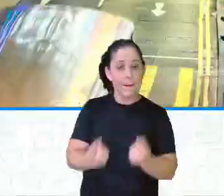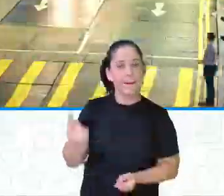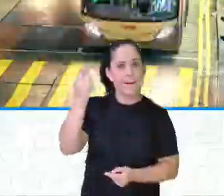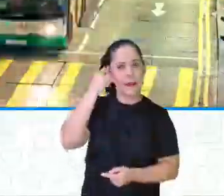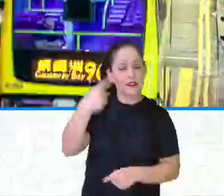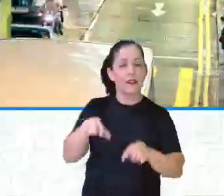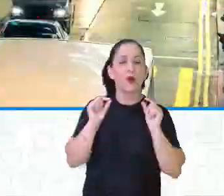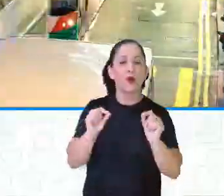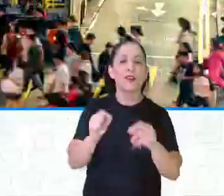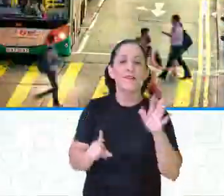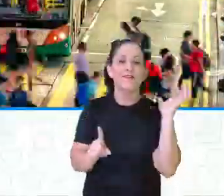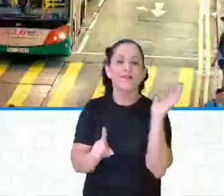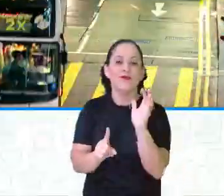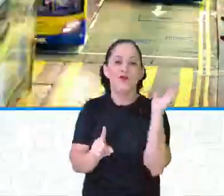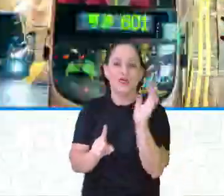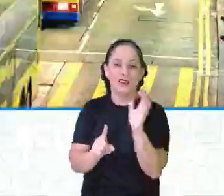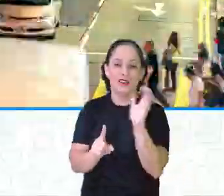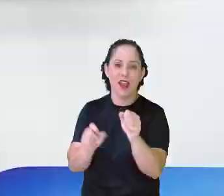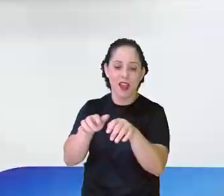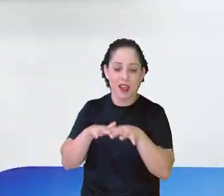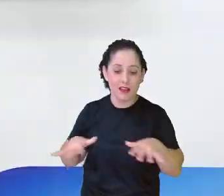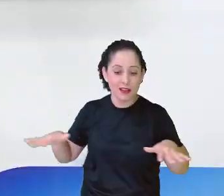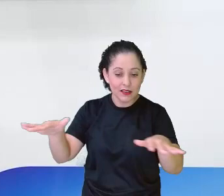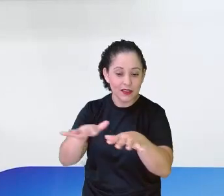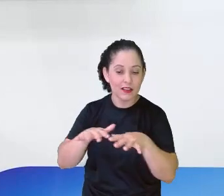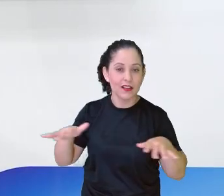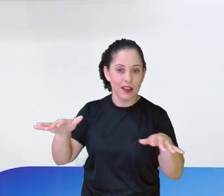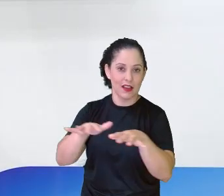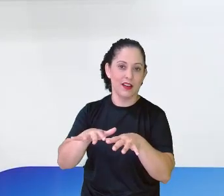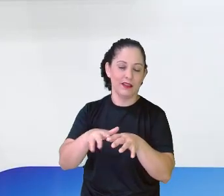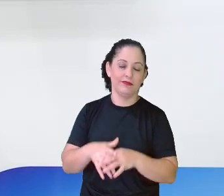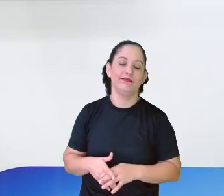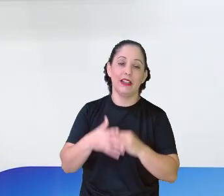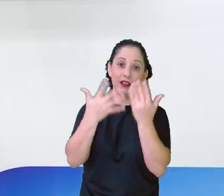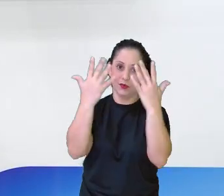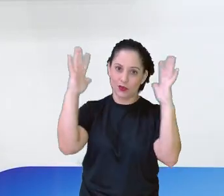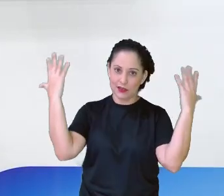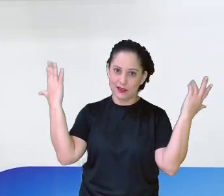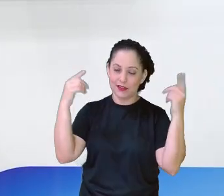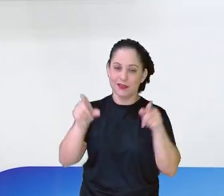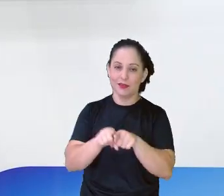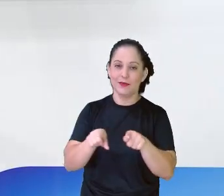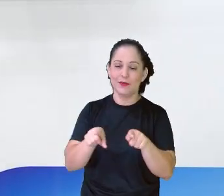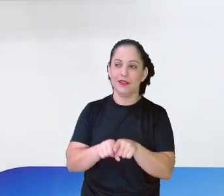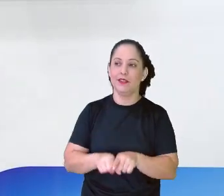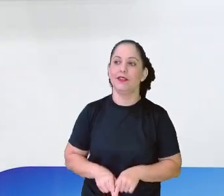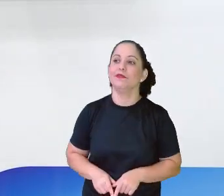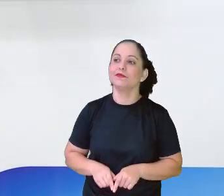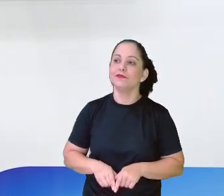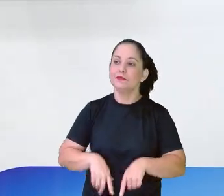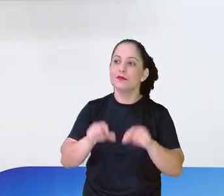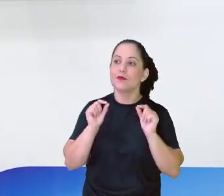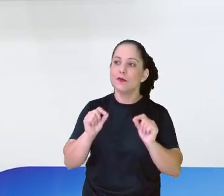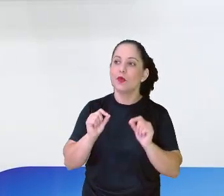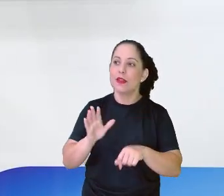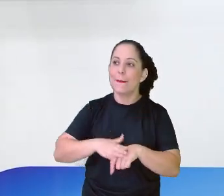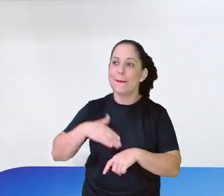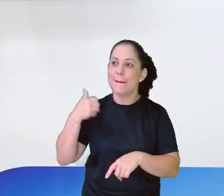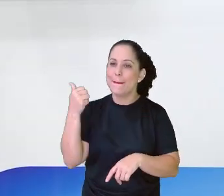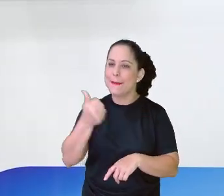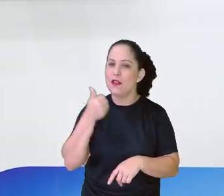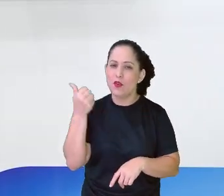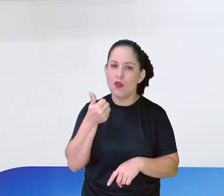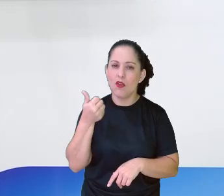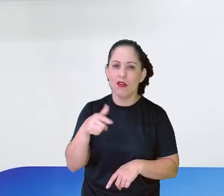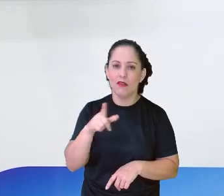impacto ambiental que esse metrô está tendo em torno da natureza. Outra coisa, melhor coisa para uma cidade